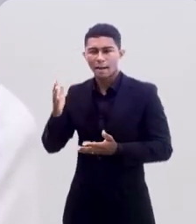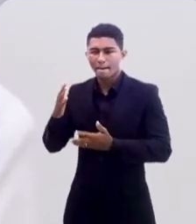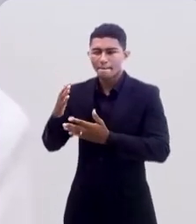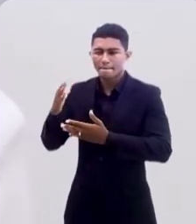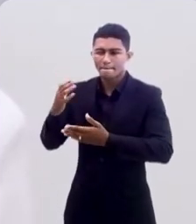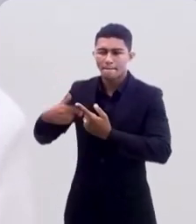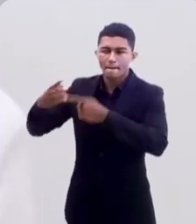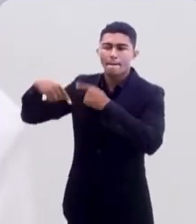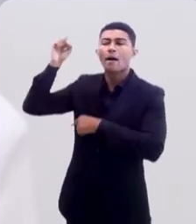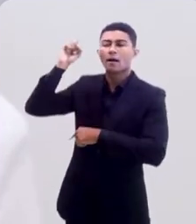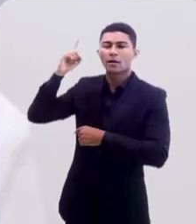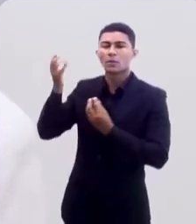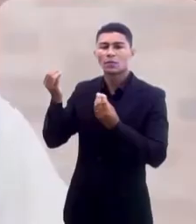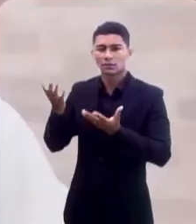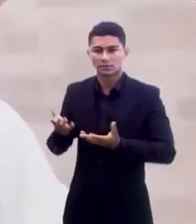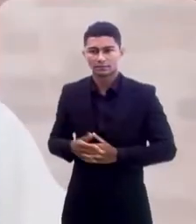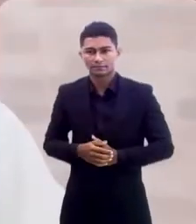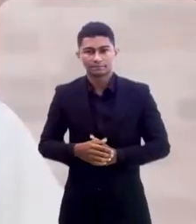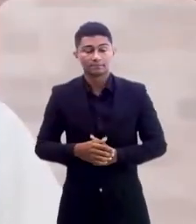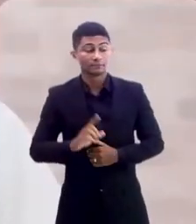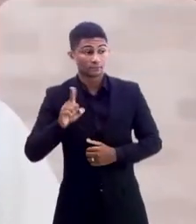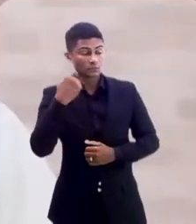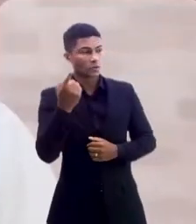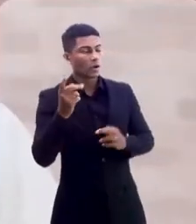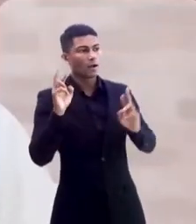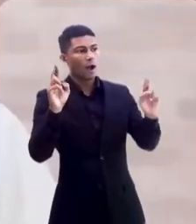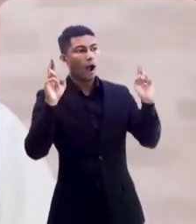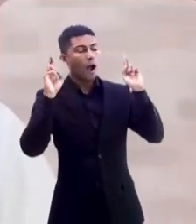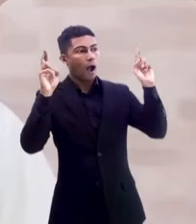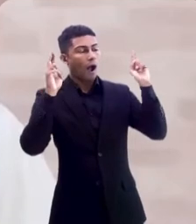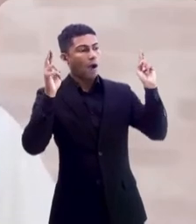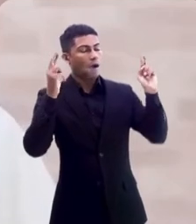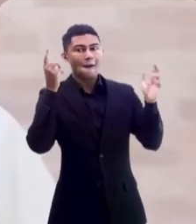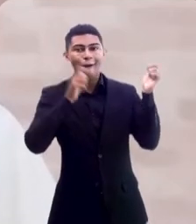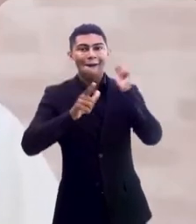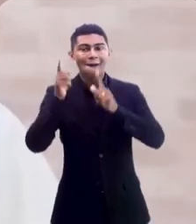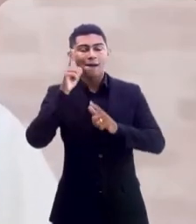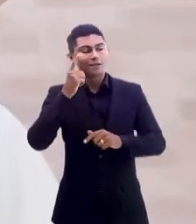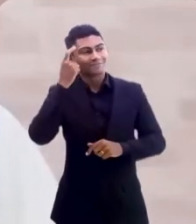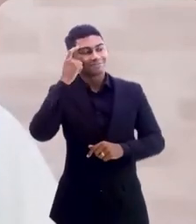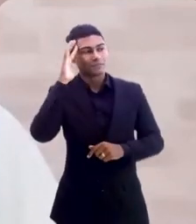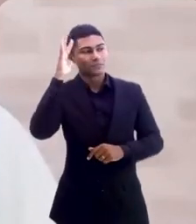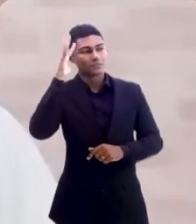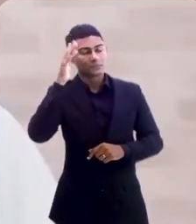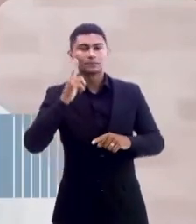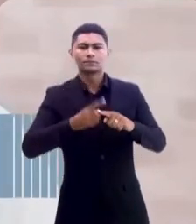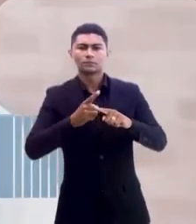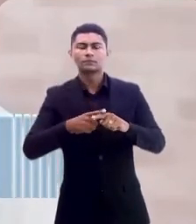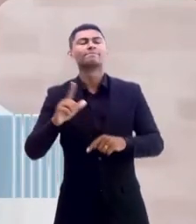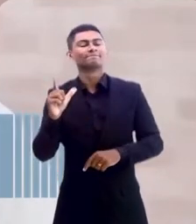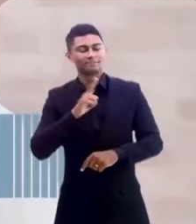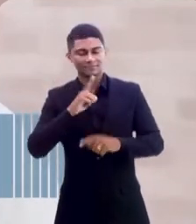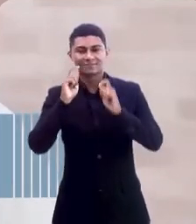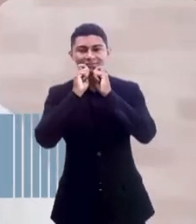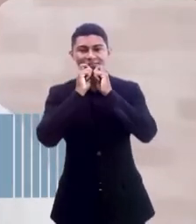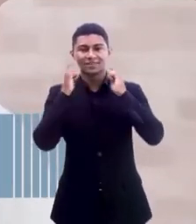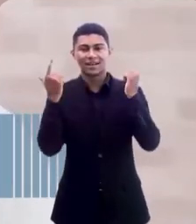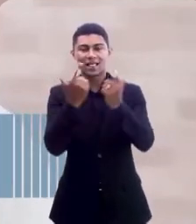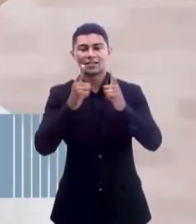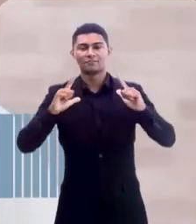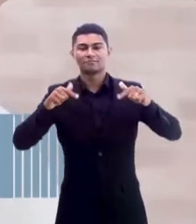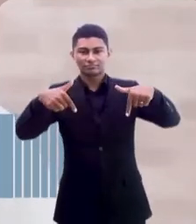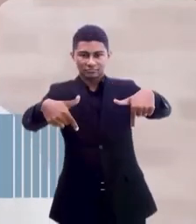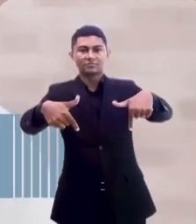esse desenvolvimento para os próximos anos? Nós tivemos a nossa esperança renovada com uma atitude